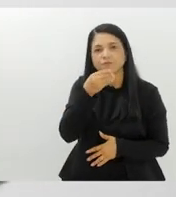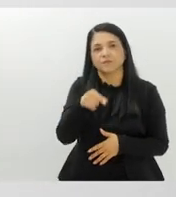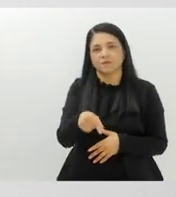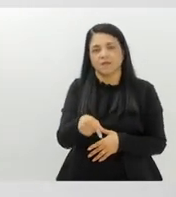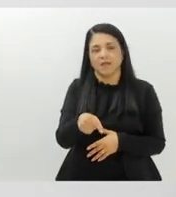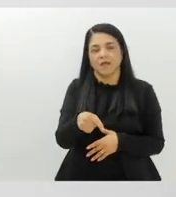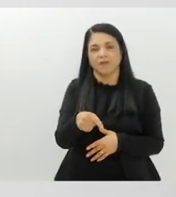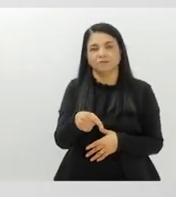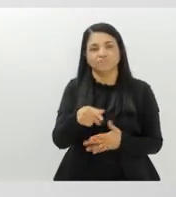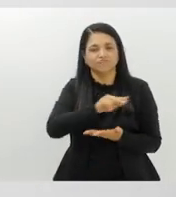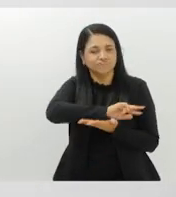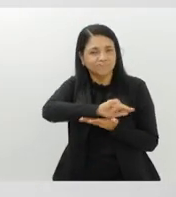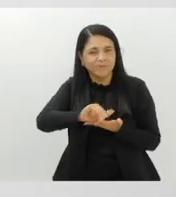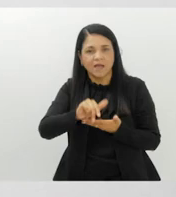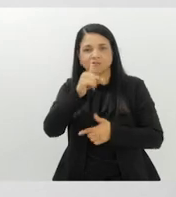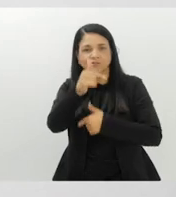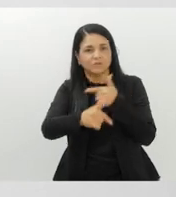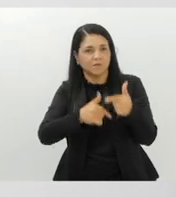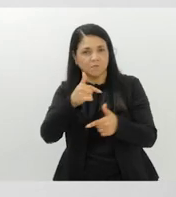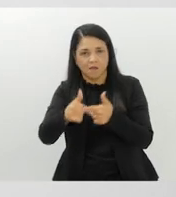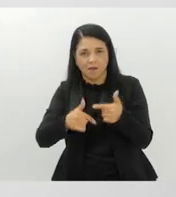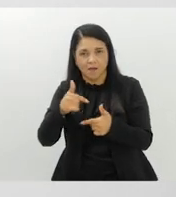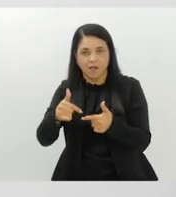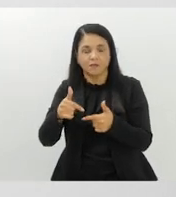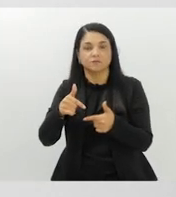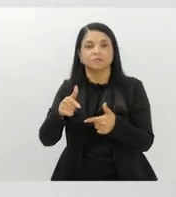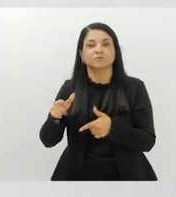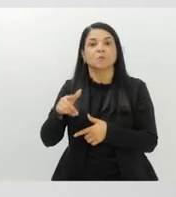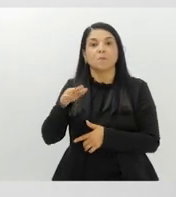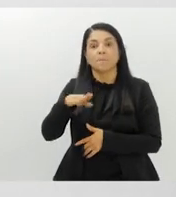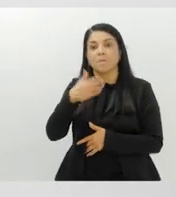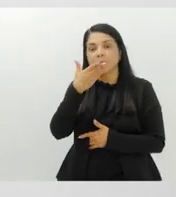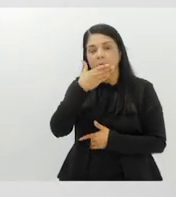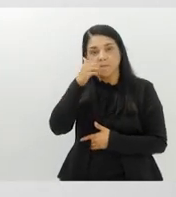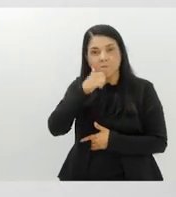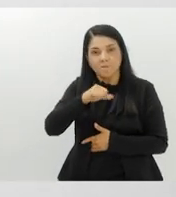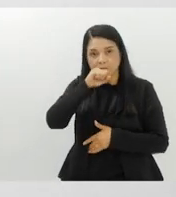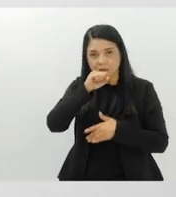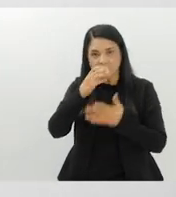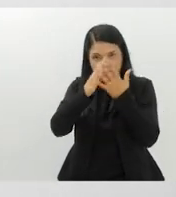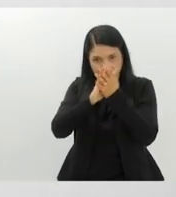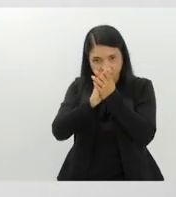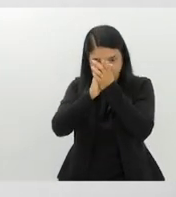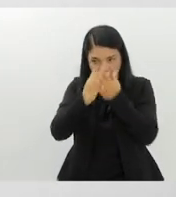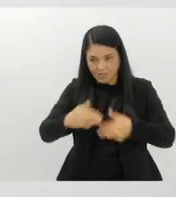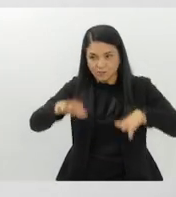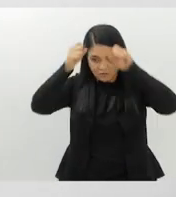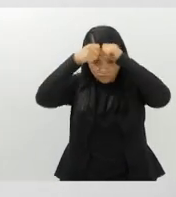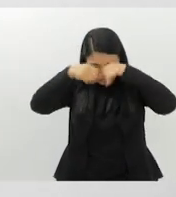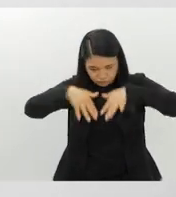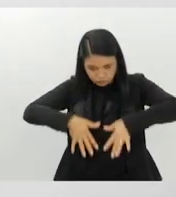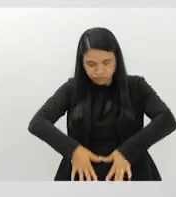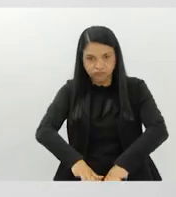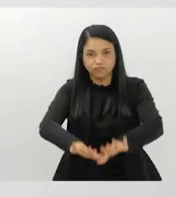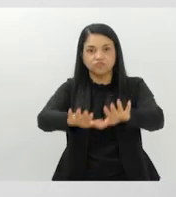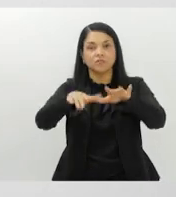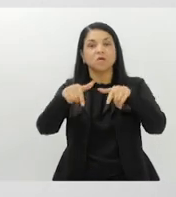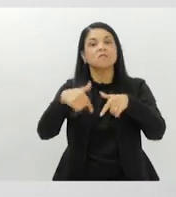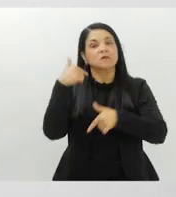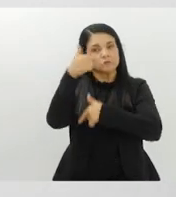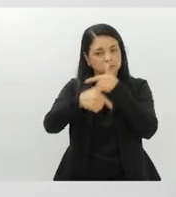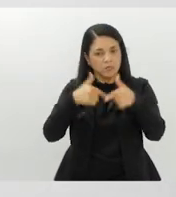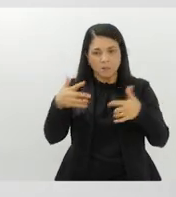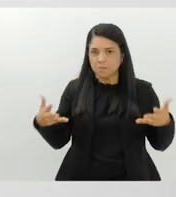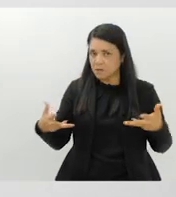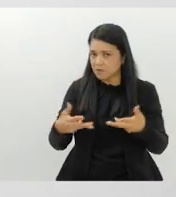trabalho feito por diversos terreiros, inclusive Mãe Fátima de Omolu, no Jardim Maravilha, também faz esse bonito trabalho,